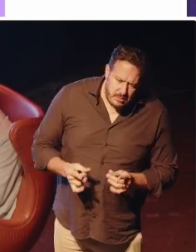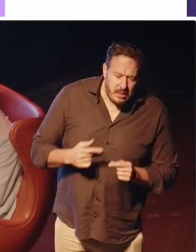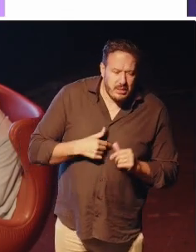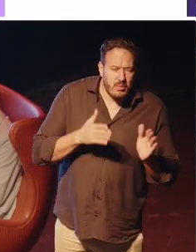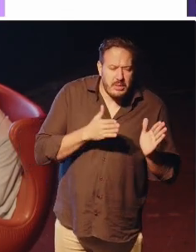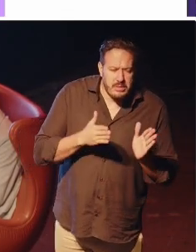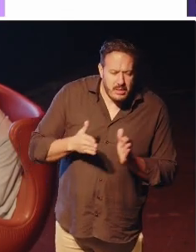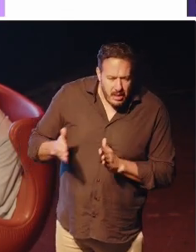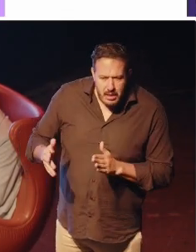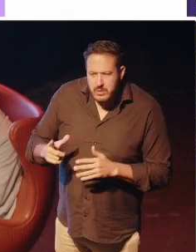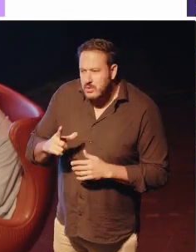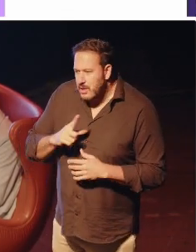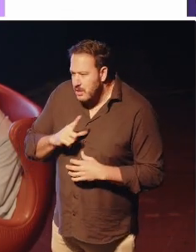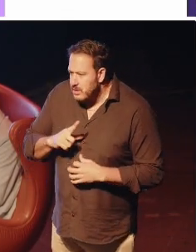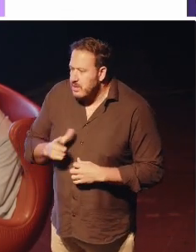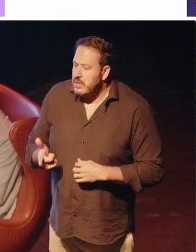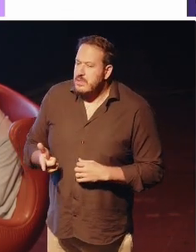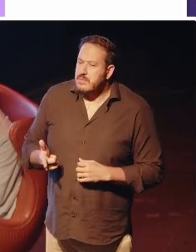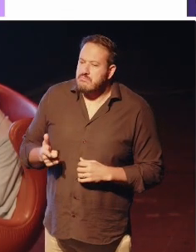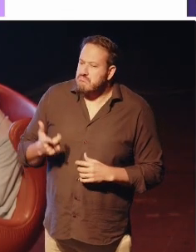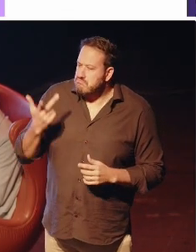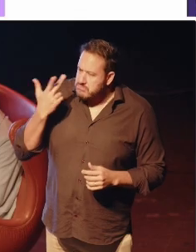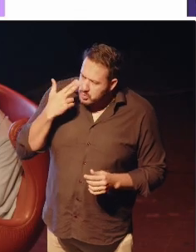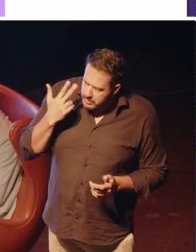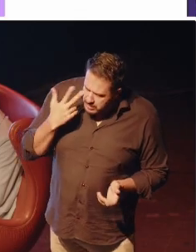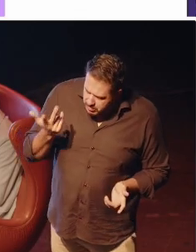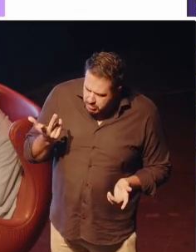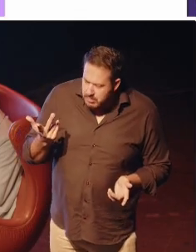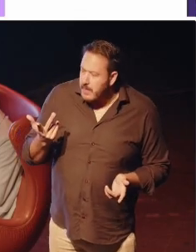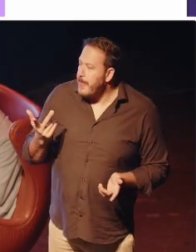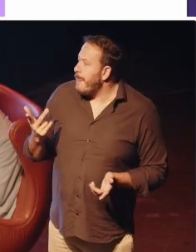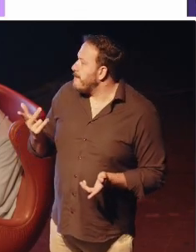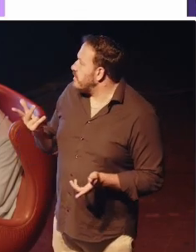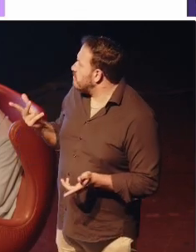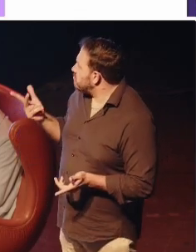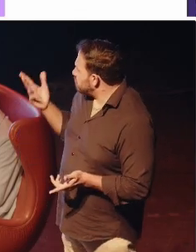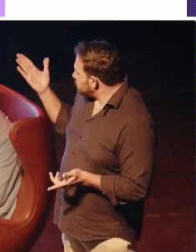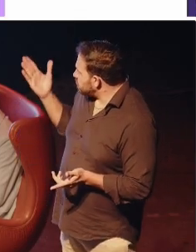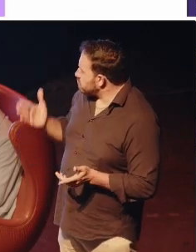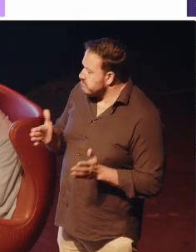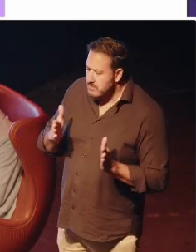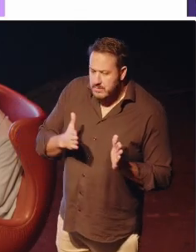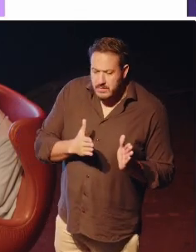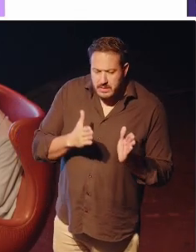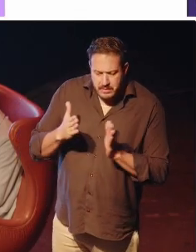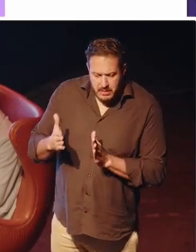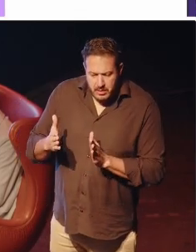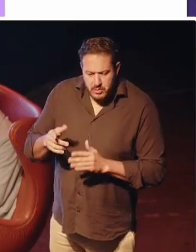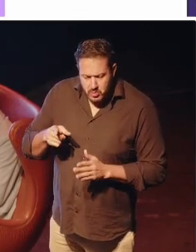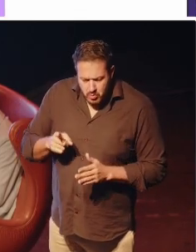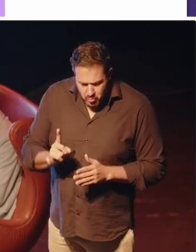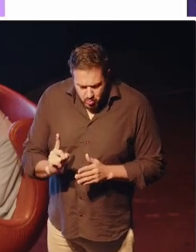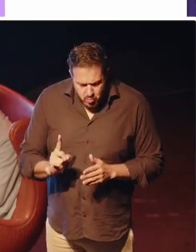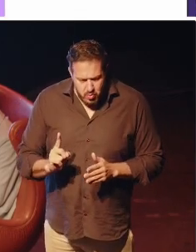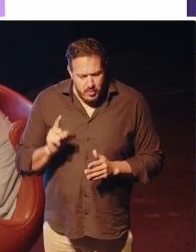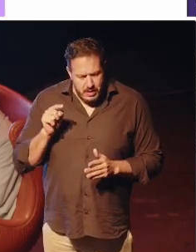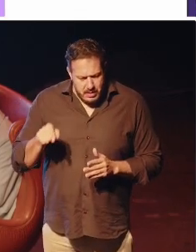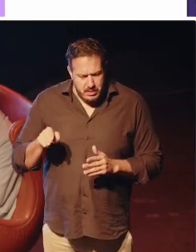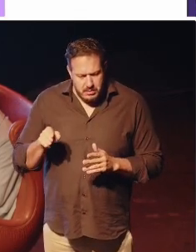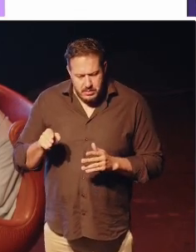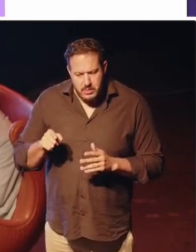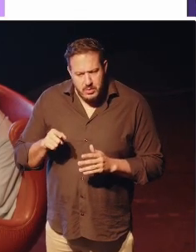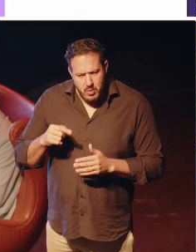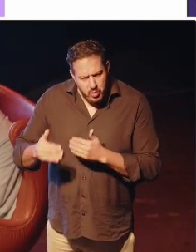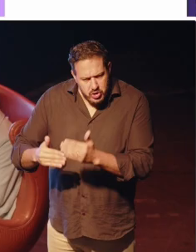o indivíduo é normal, não tem nada. O estágio 1, veja, é aquele contínuo.